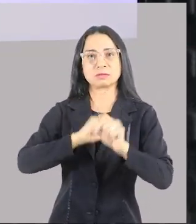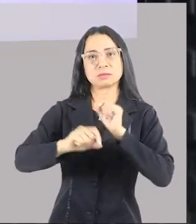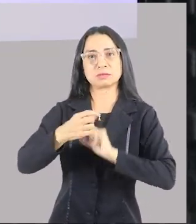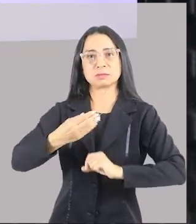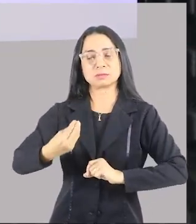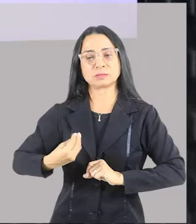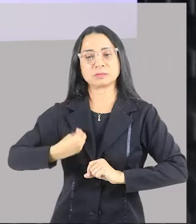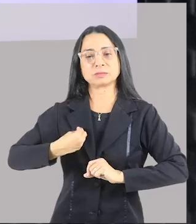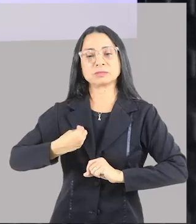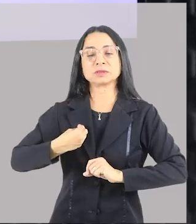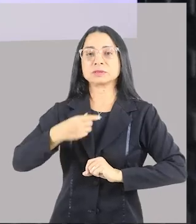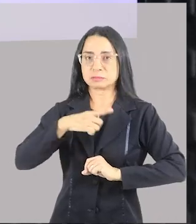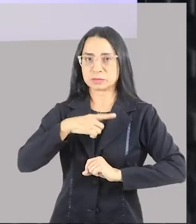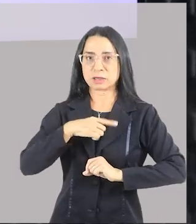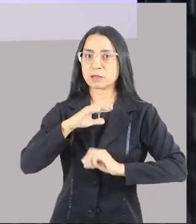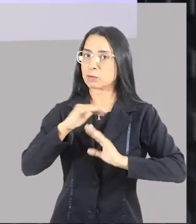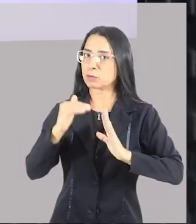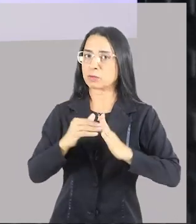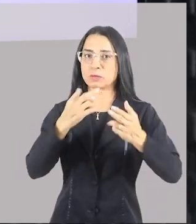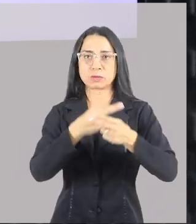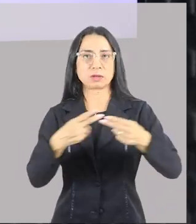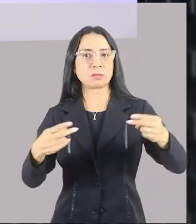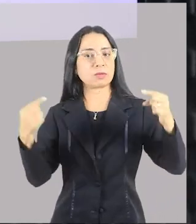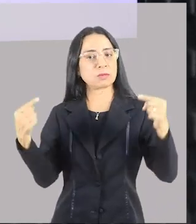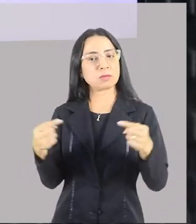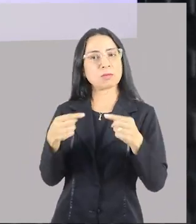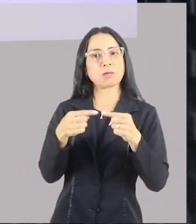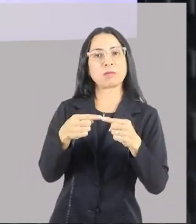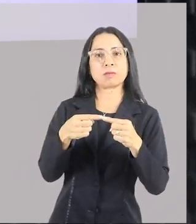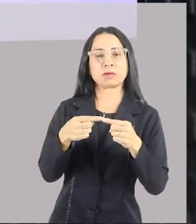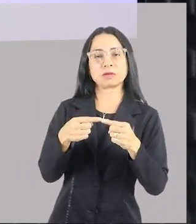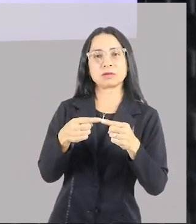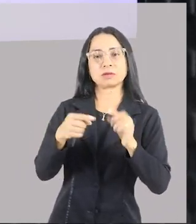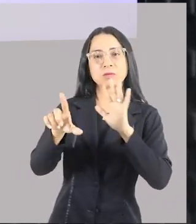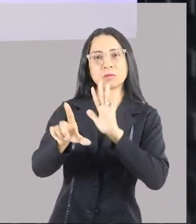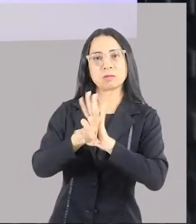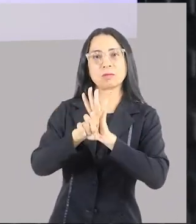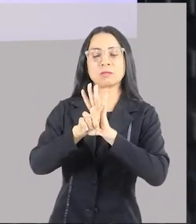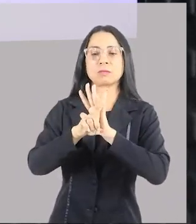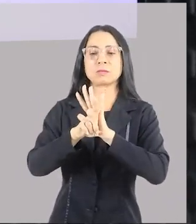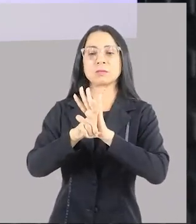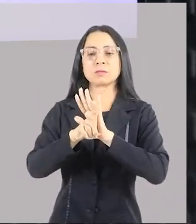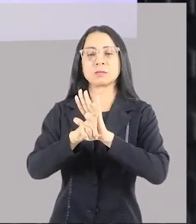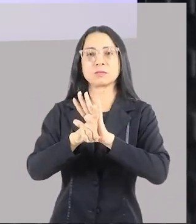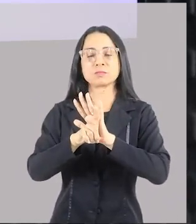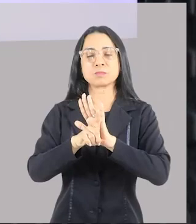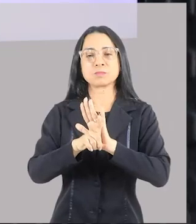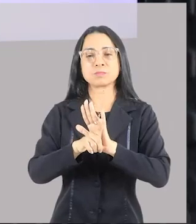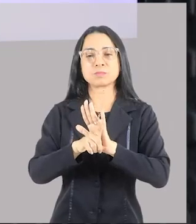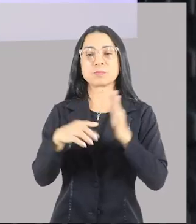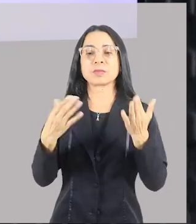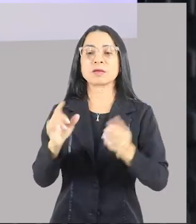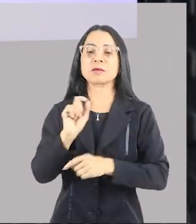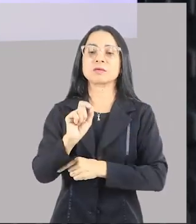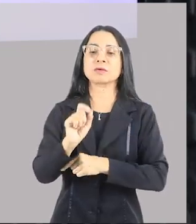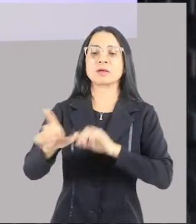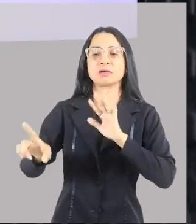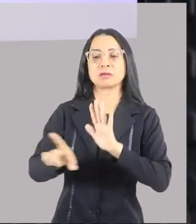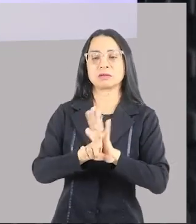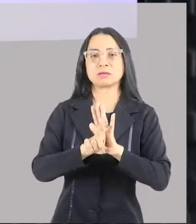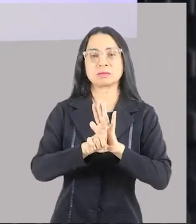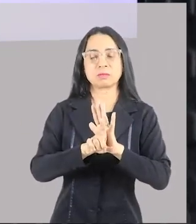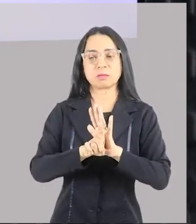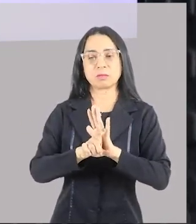de todos esses elementos e ele é compatível com a legislação. O ato é, portanto,